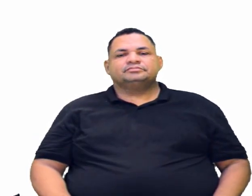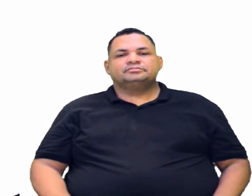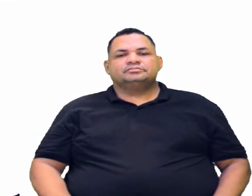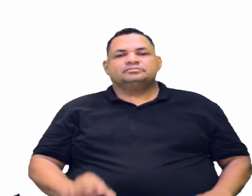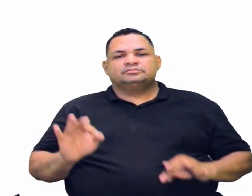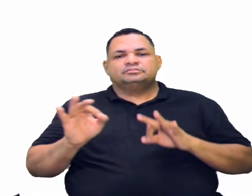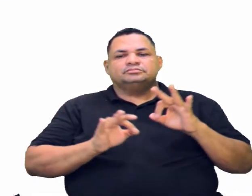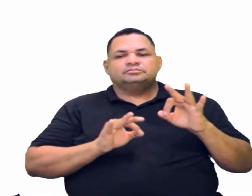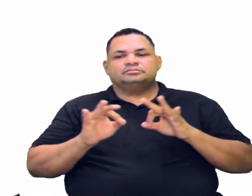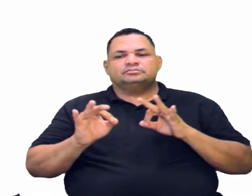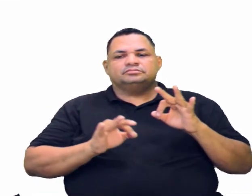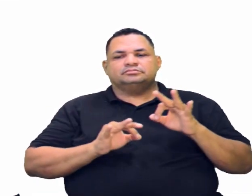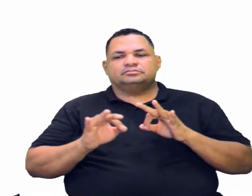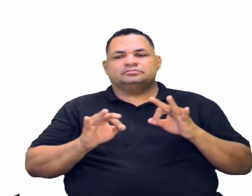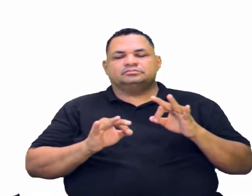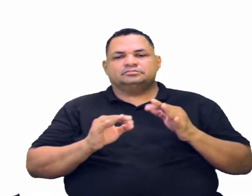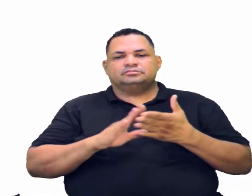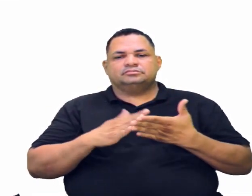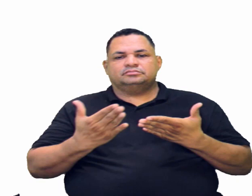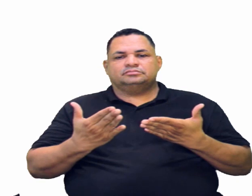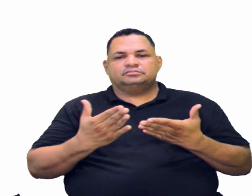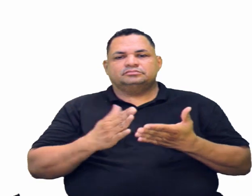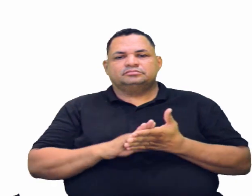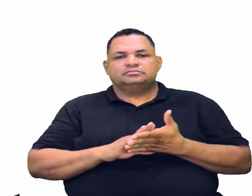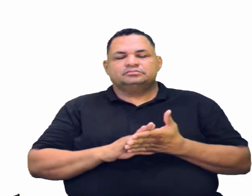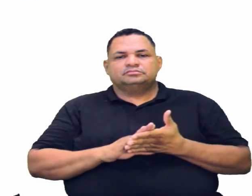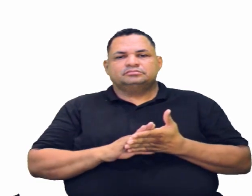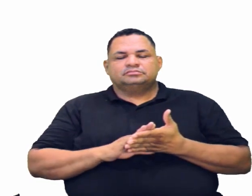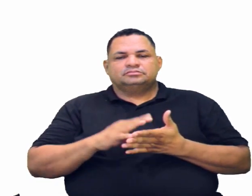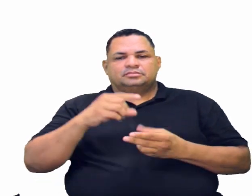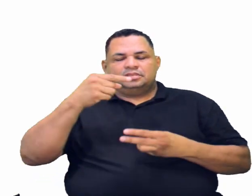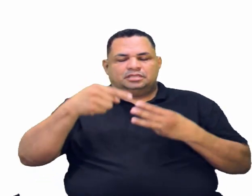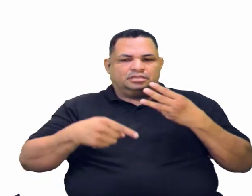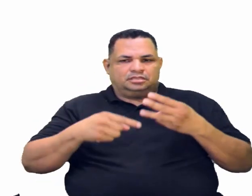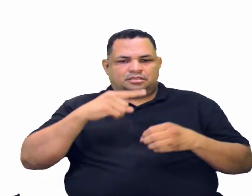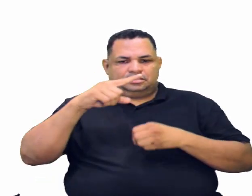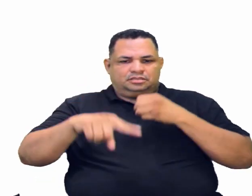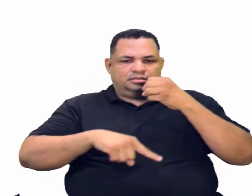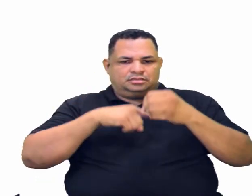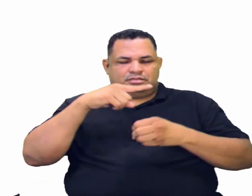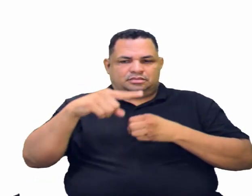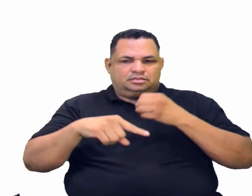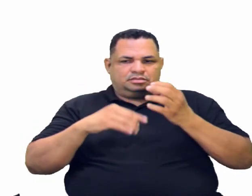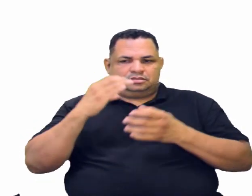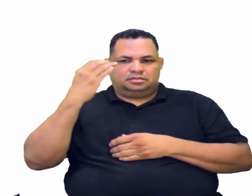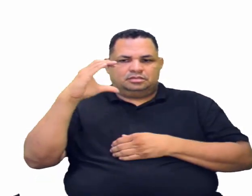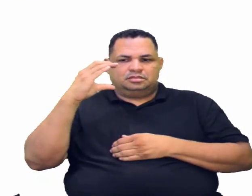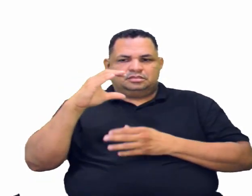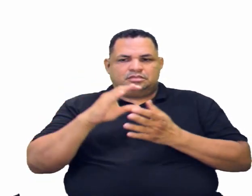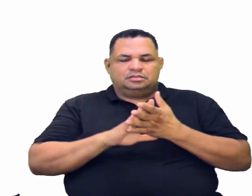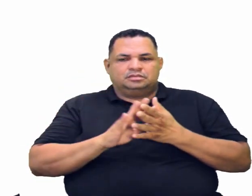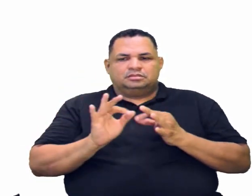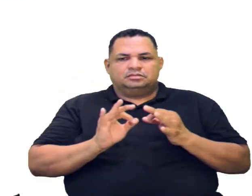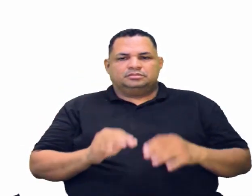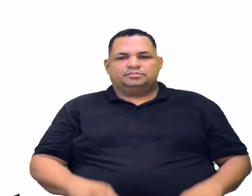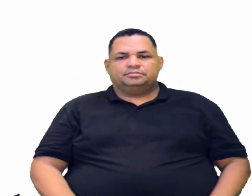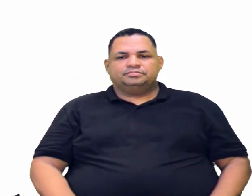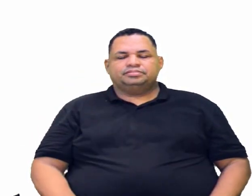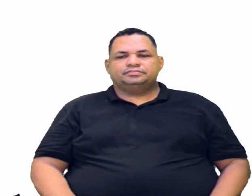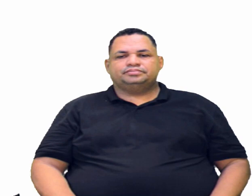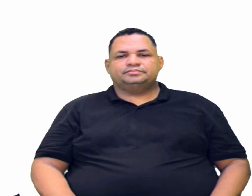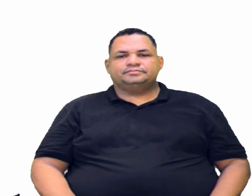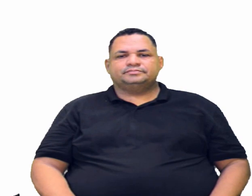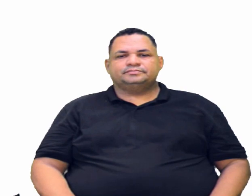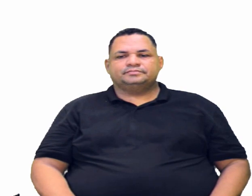e formou-se uma cetona, que nesse caso, como tem três átomos de carbono, é a propanona.